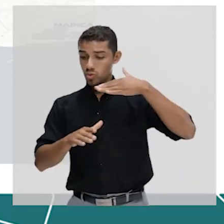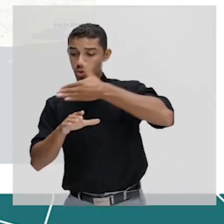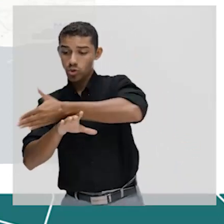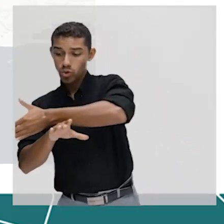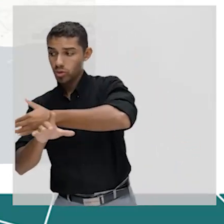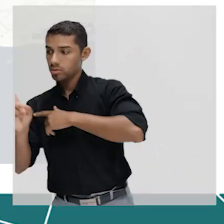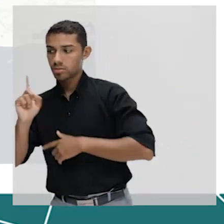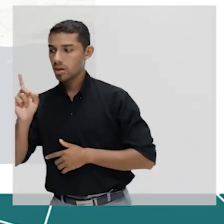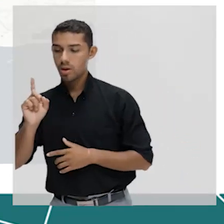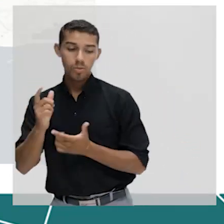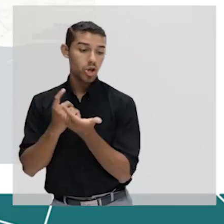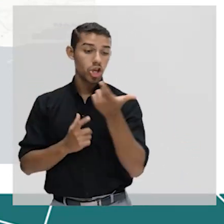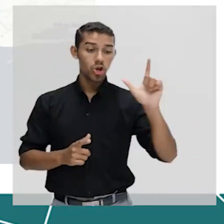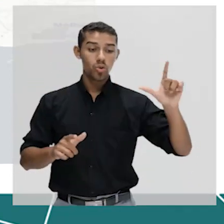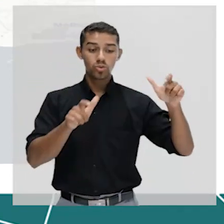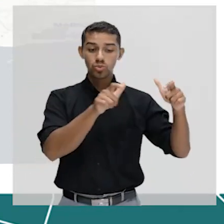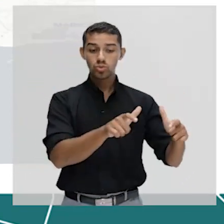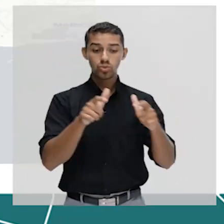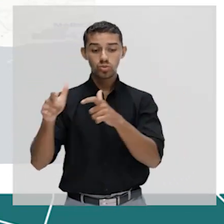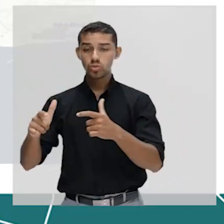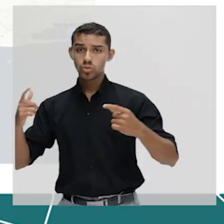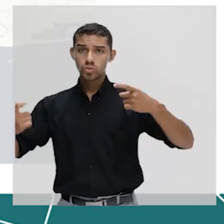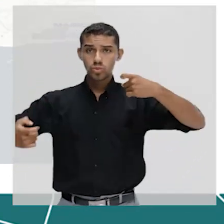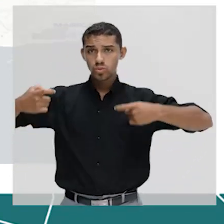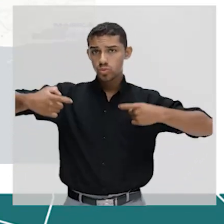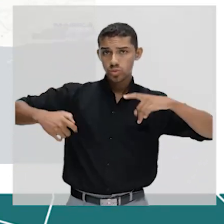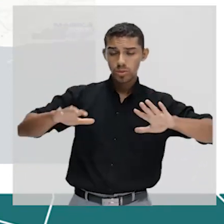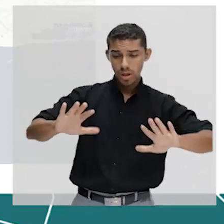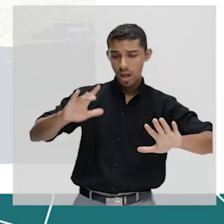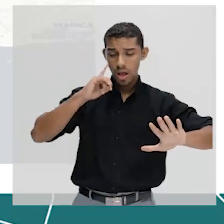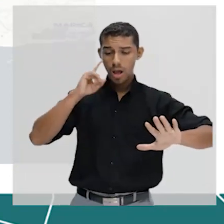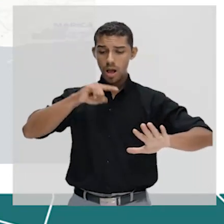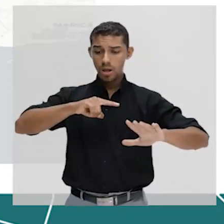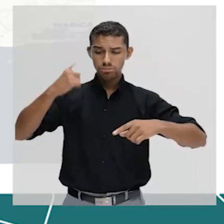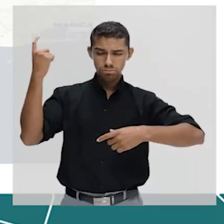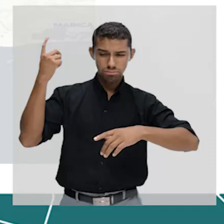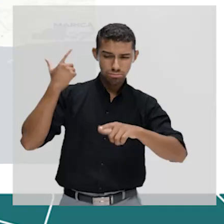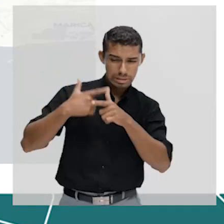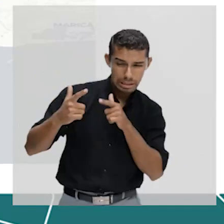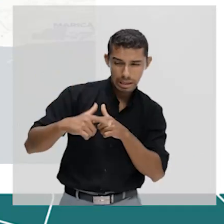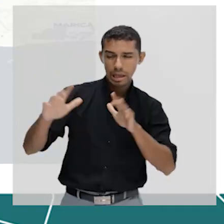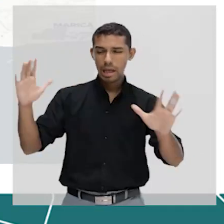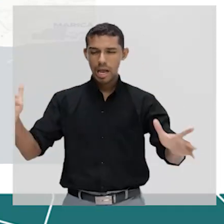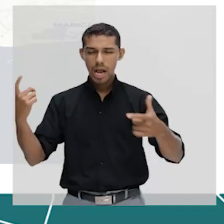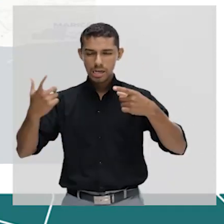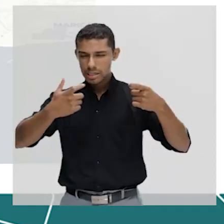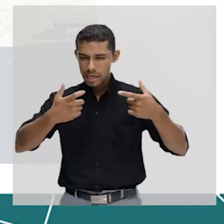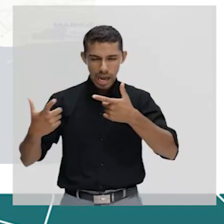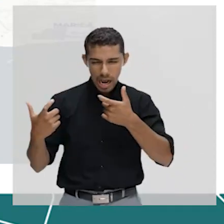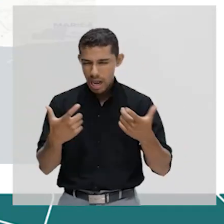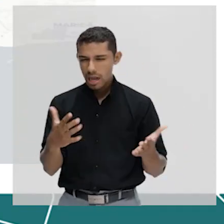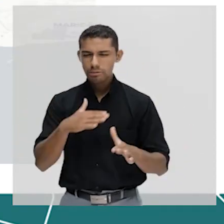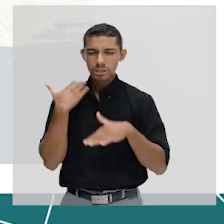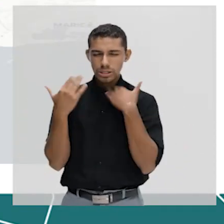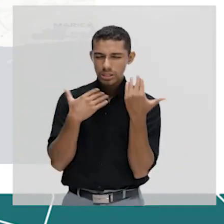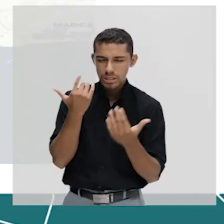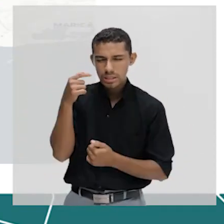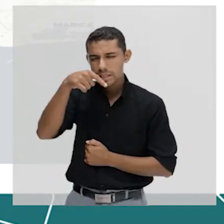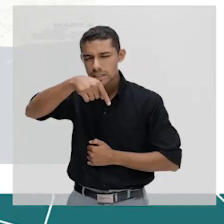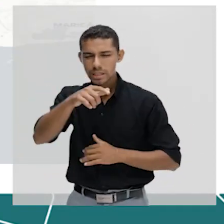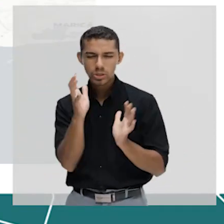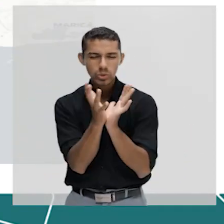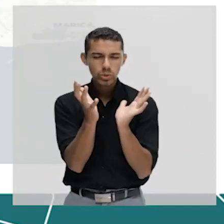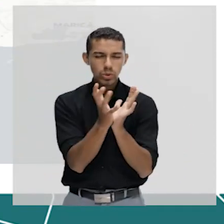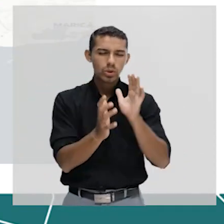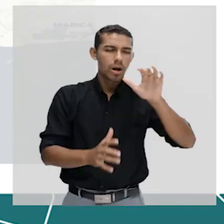porque é um outro território. Normalmente, as brigas ali que vão ocorrer no Rio de Janeiro, né? A gente percebe isso, aparece muito no jornal.